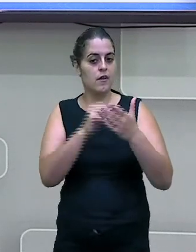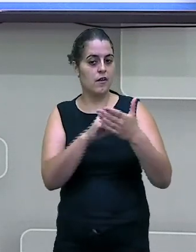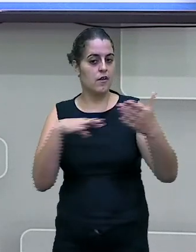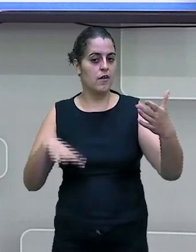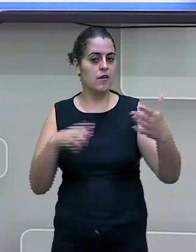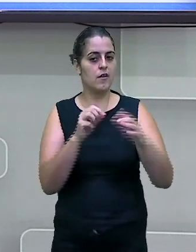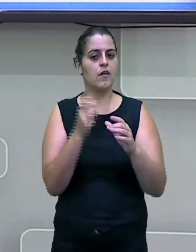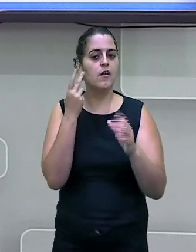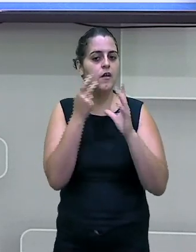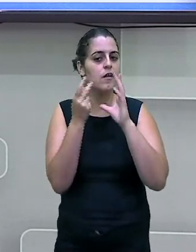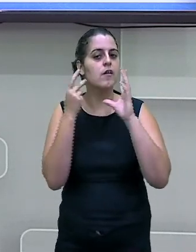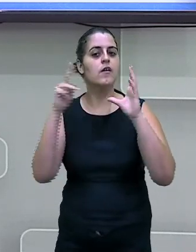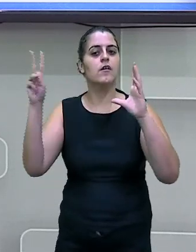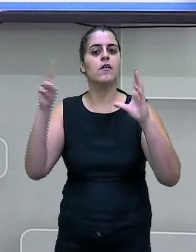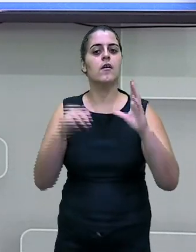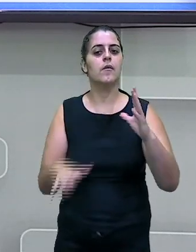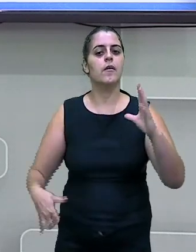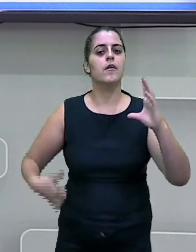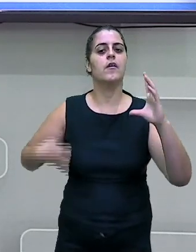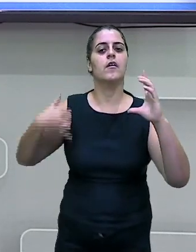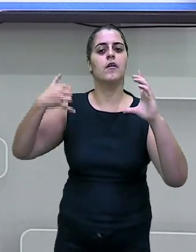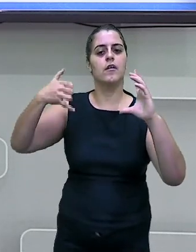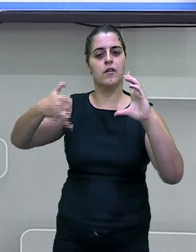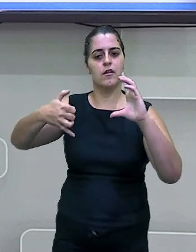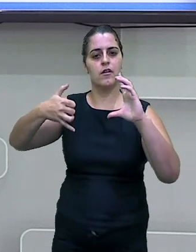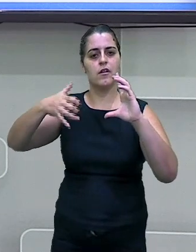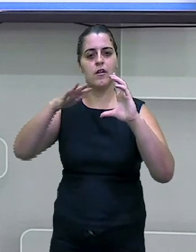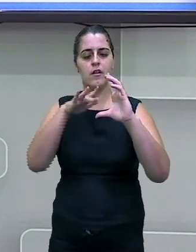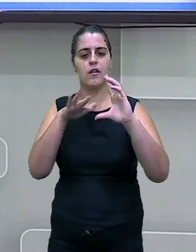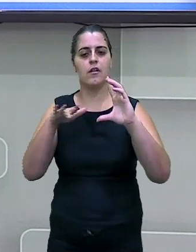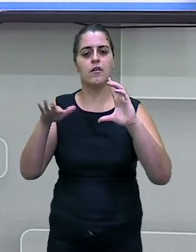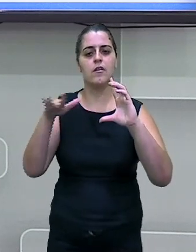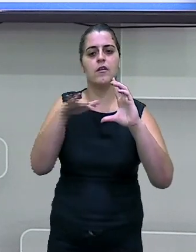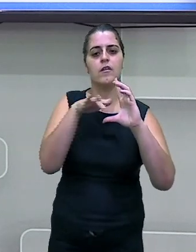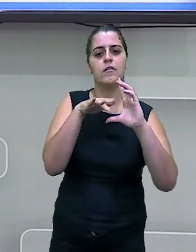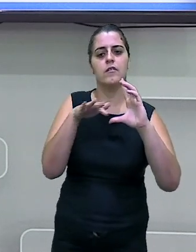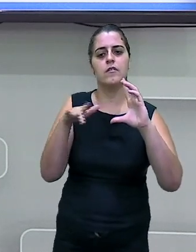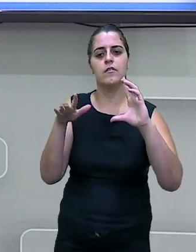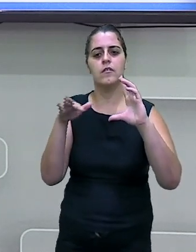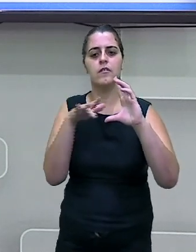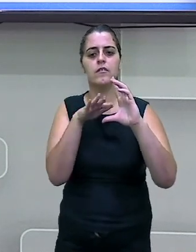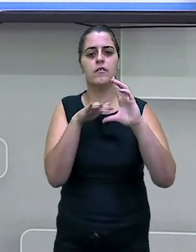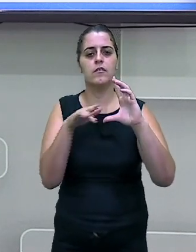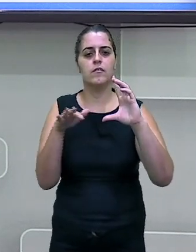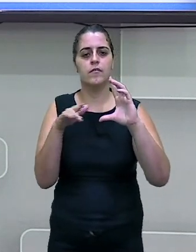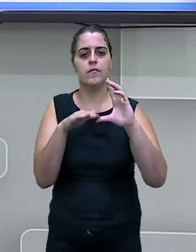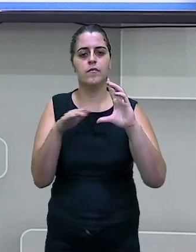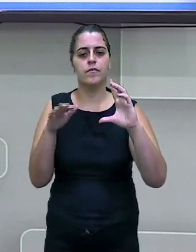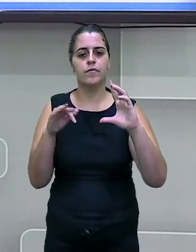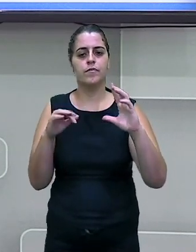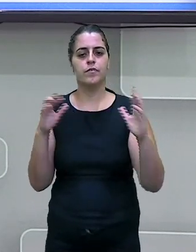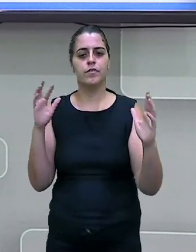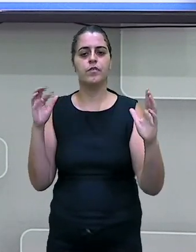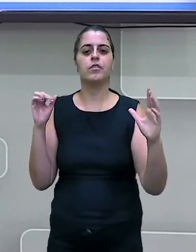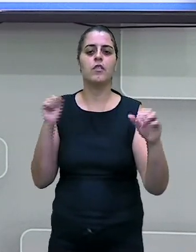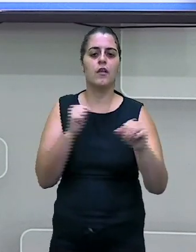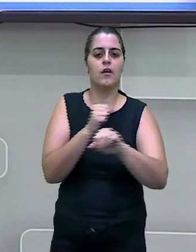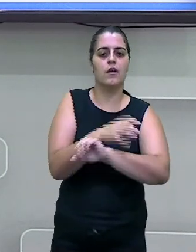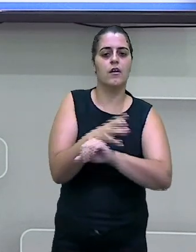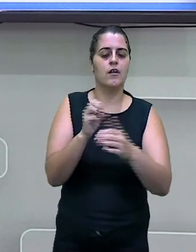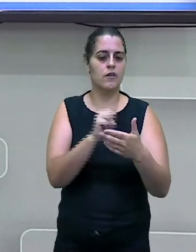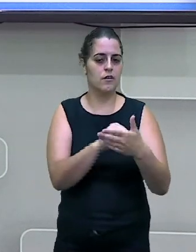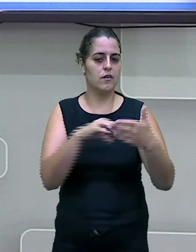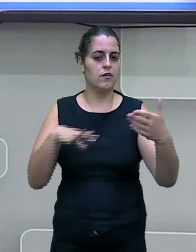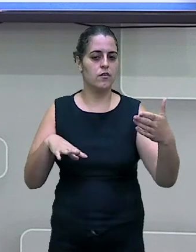da plataforma SMED-GV, aponte a câmera do seu celular na imagem que aparece no canto da tela. Acesse nossas